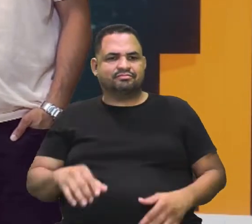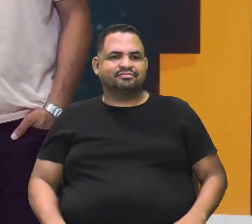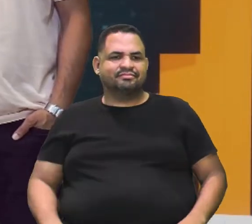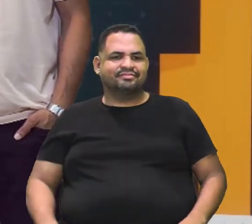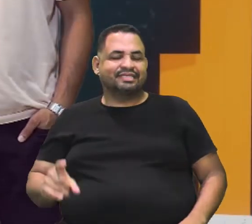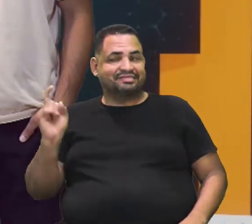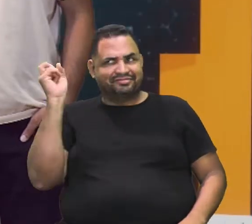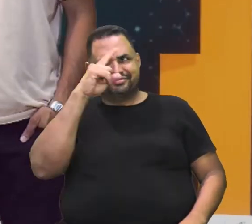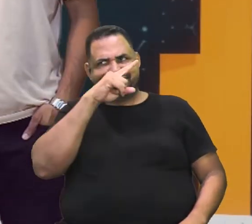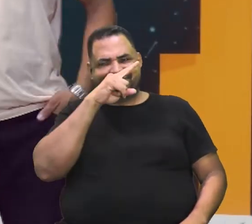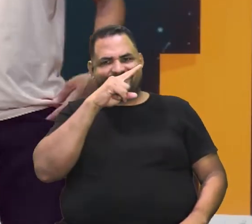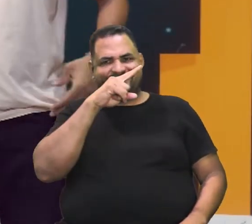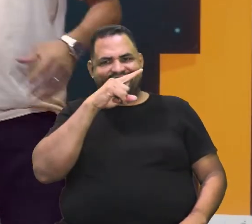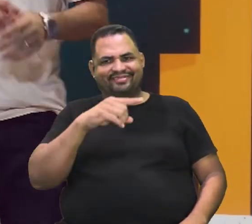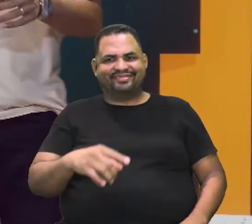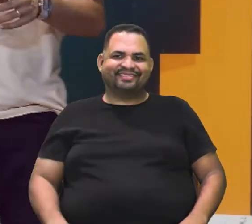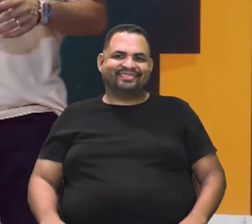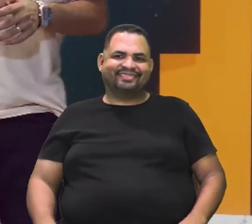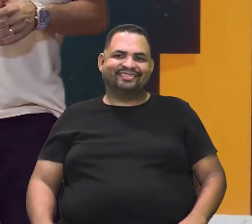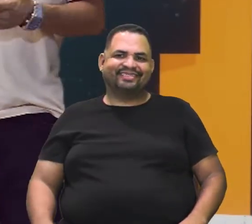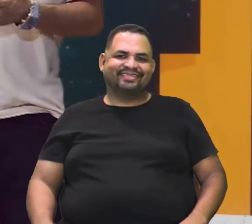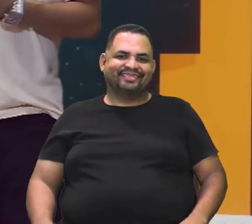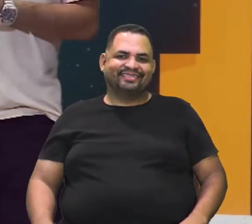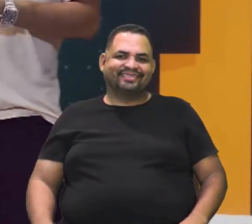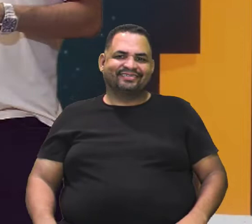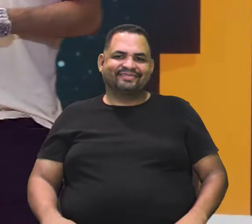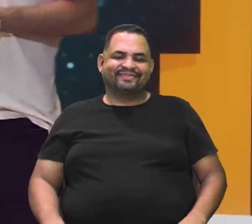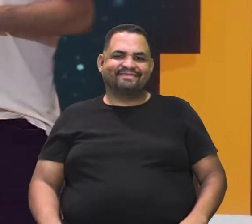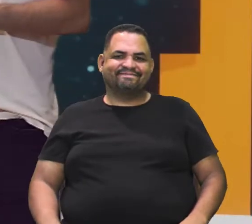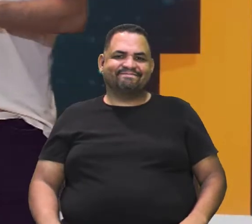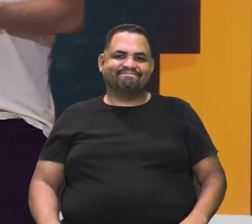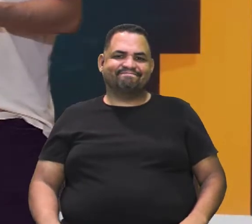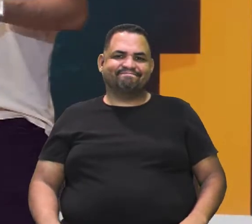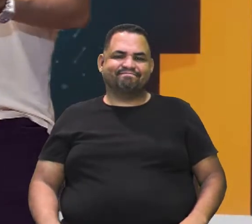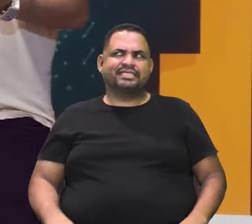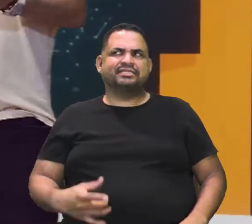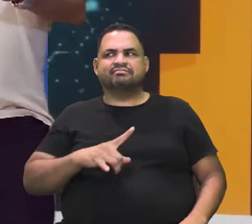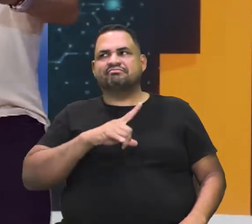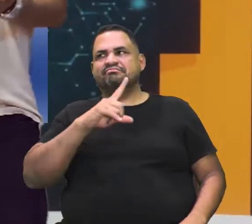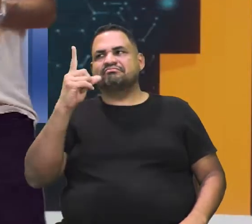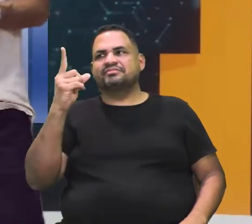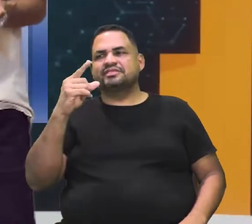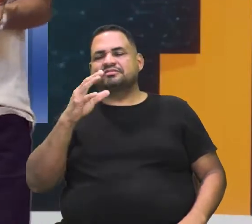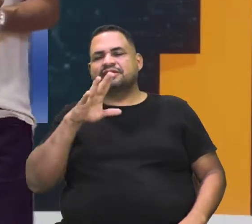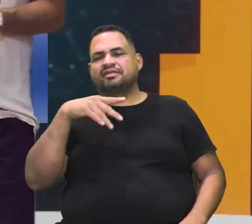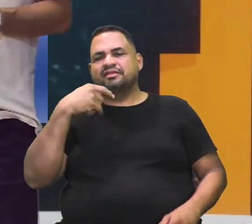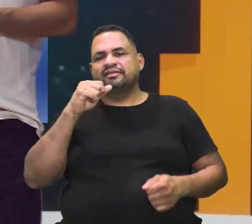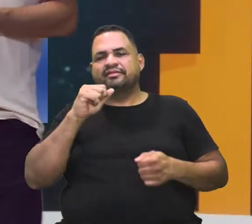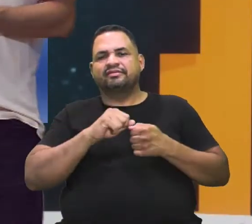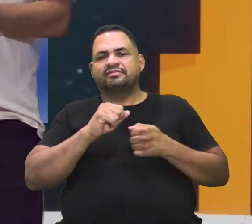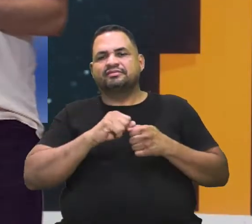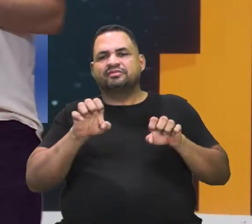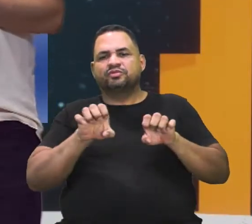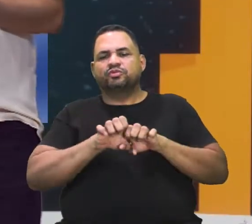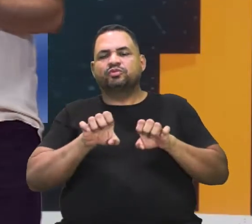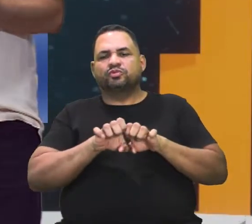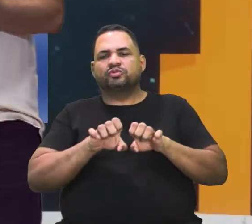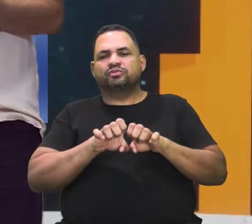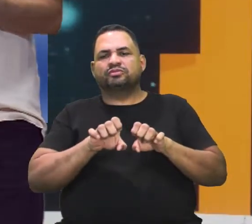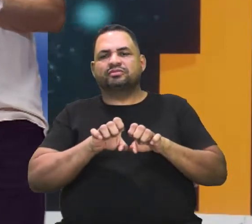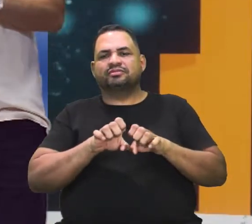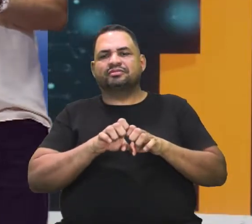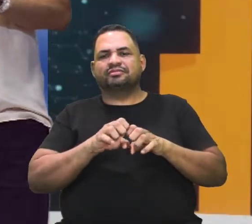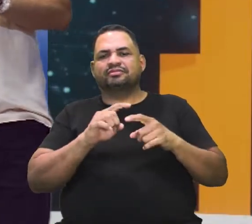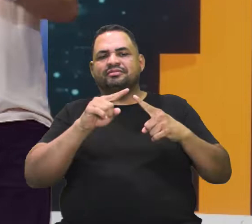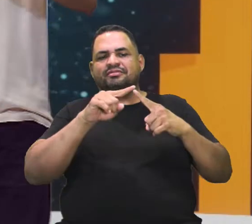né? Que é difícil. É bem complexo, né? Um dia um cara estava lá resolvendo uma equação do segundo grau, se deparou com um tal